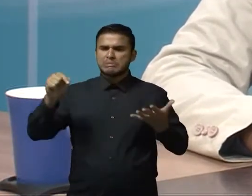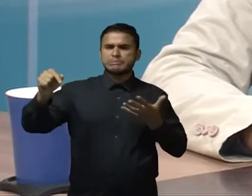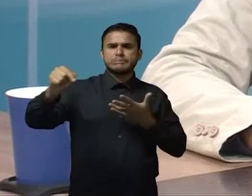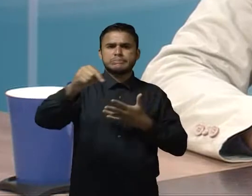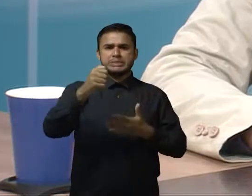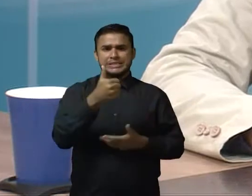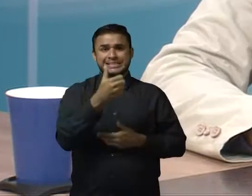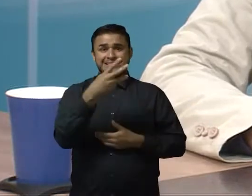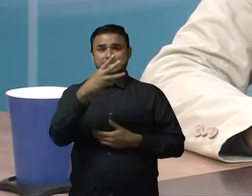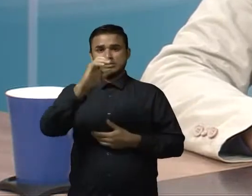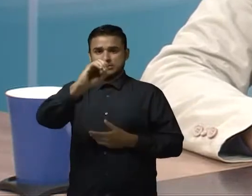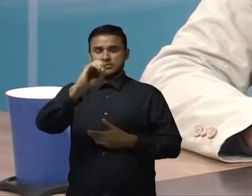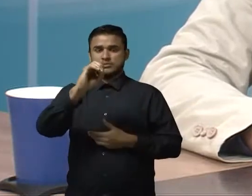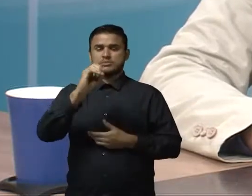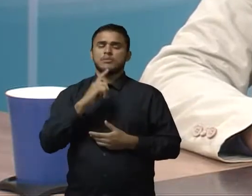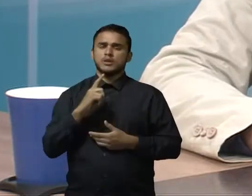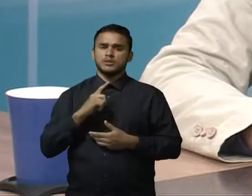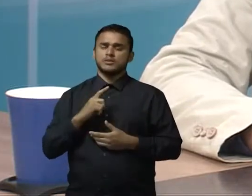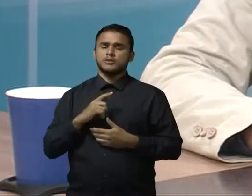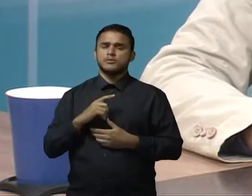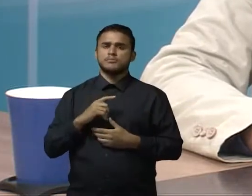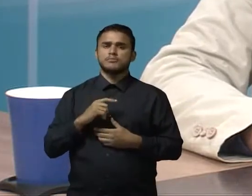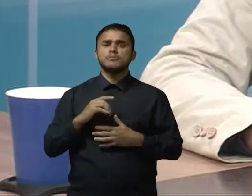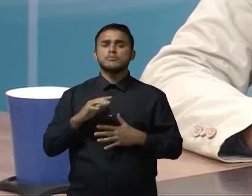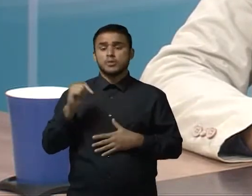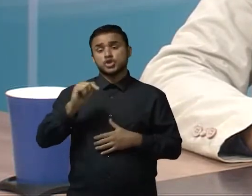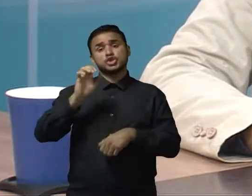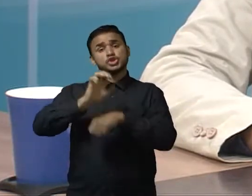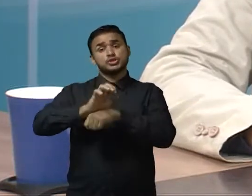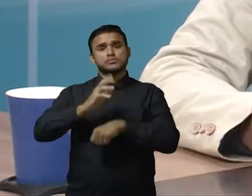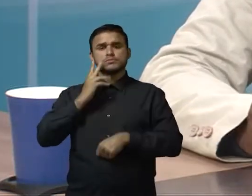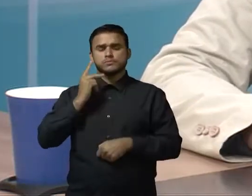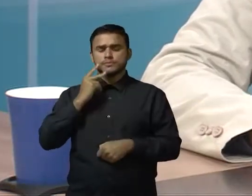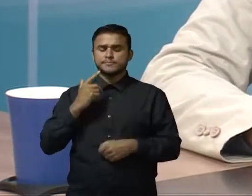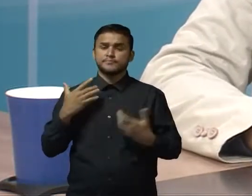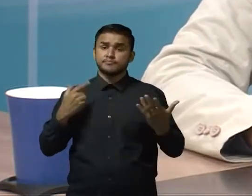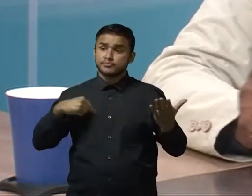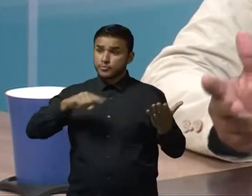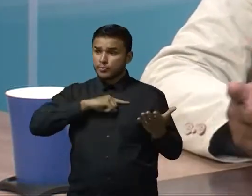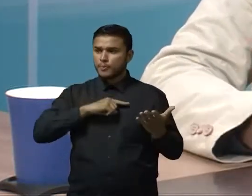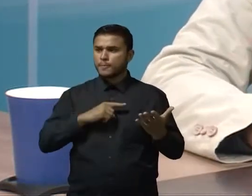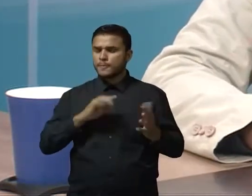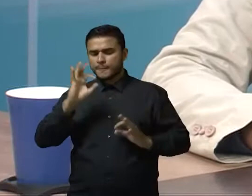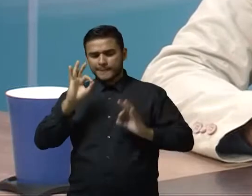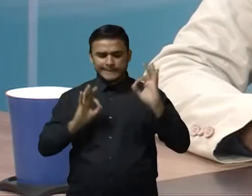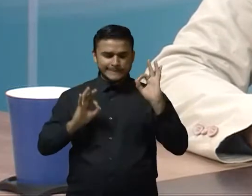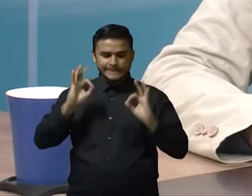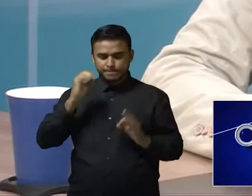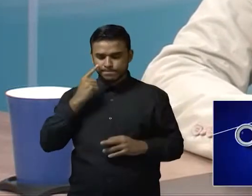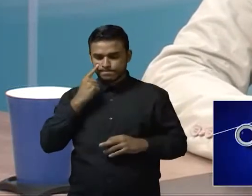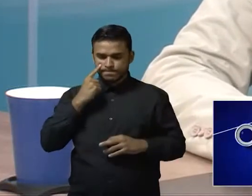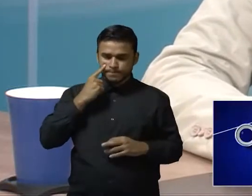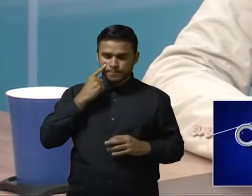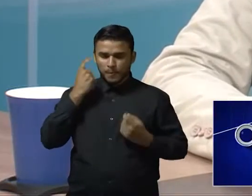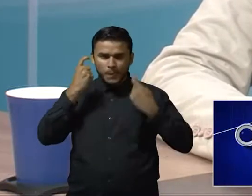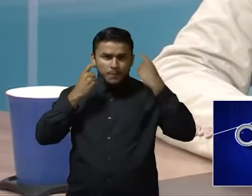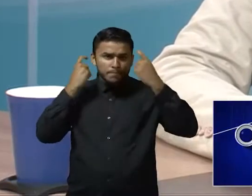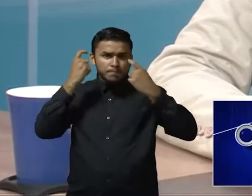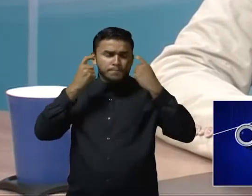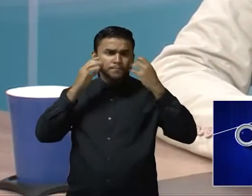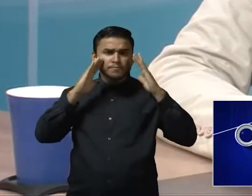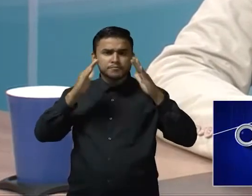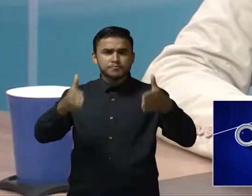130 instalações de cadeias públicas e nós, enquanto IAI, observando e preocupados com essa